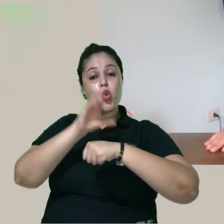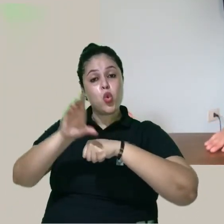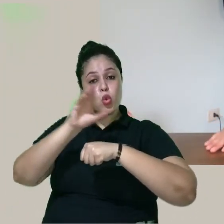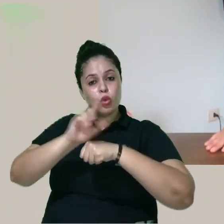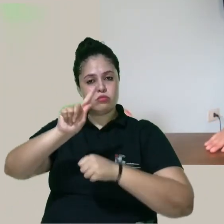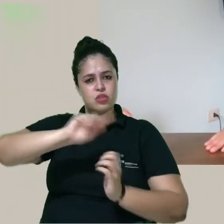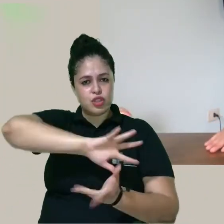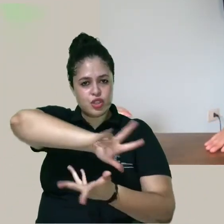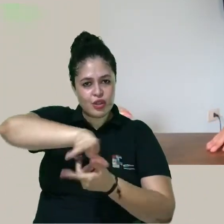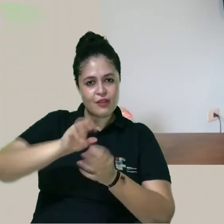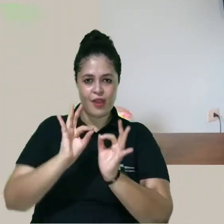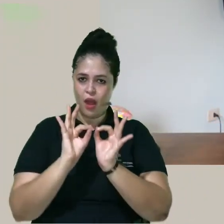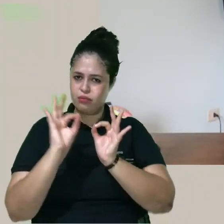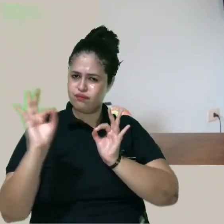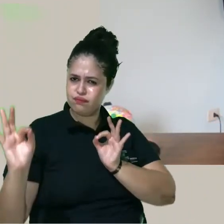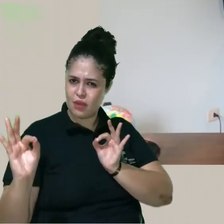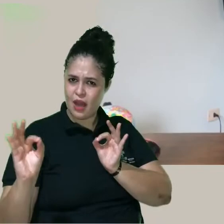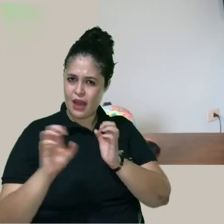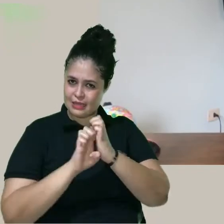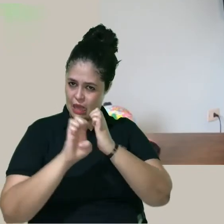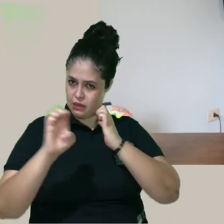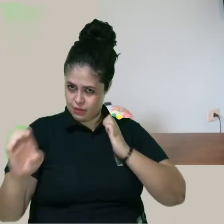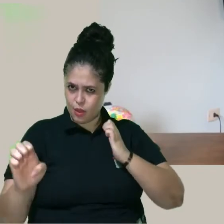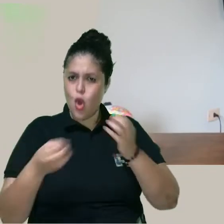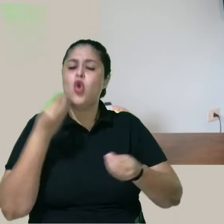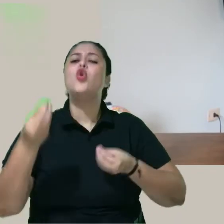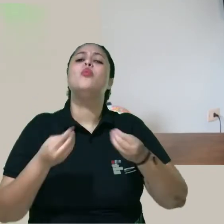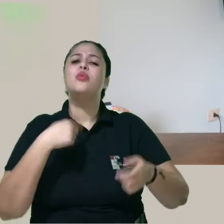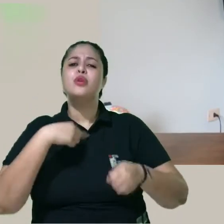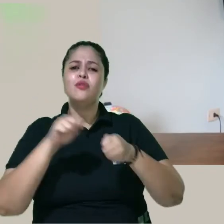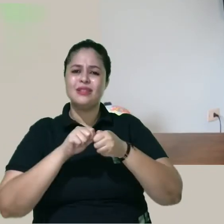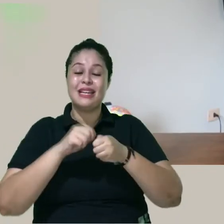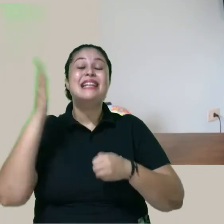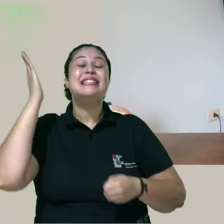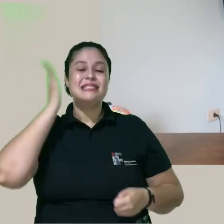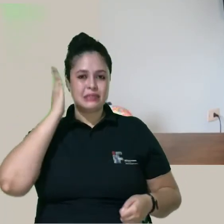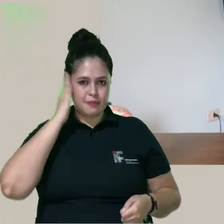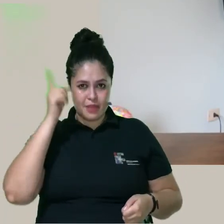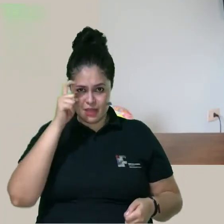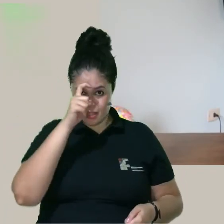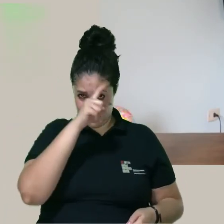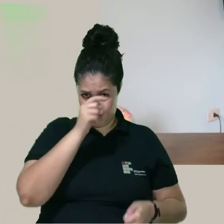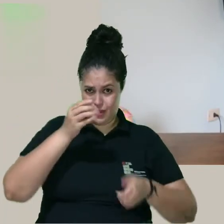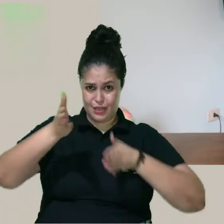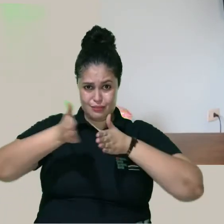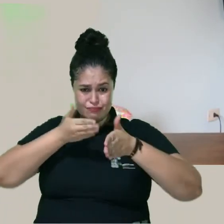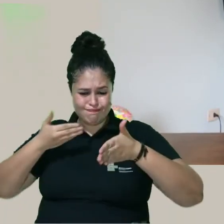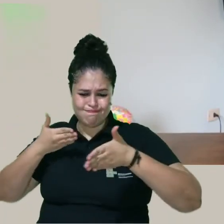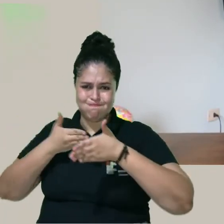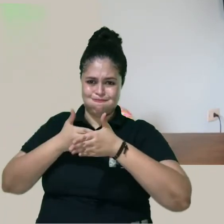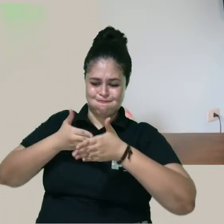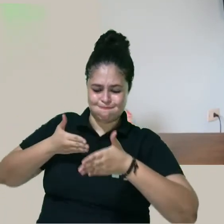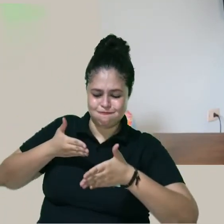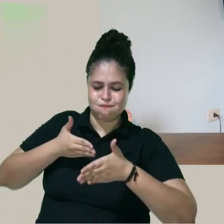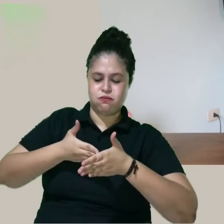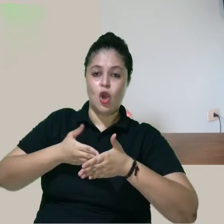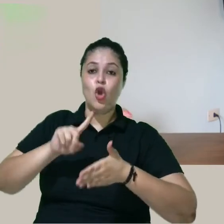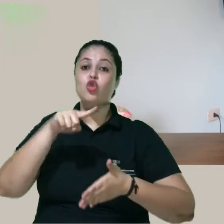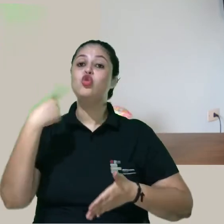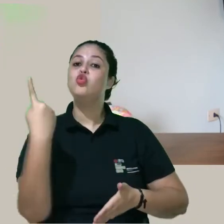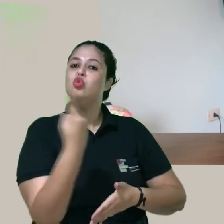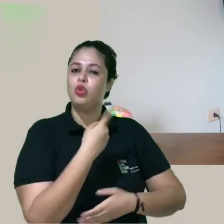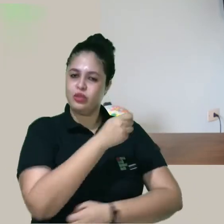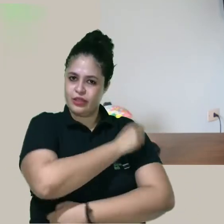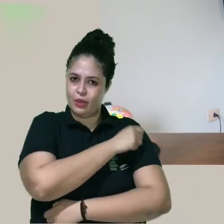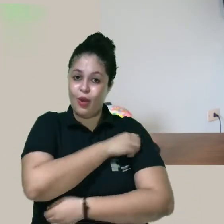de Geografia Remoto. Pois, dada essa dificuldade de acessibilidade dos nossos